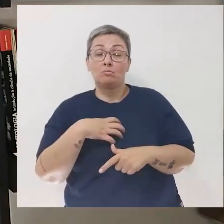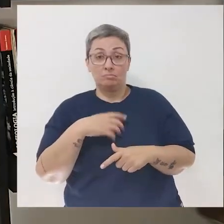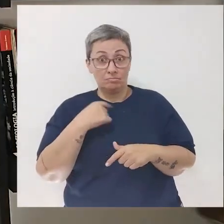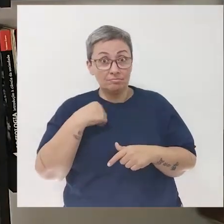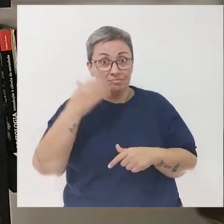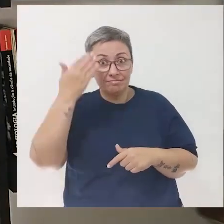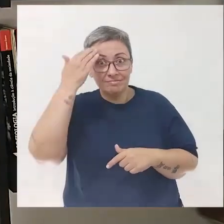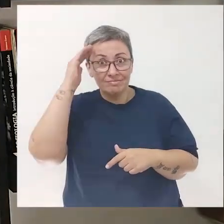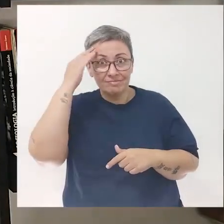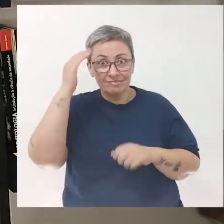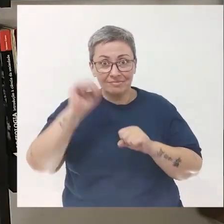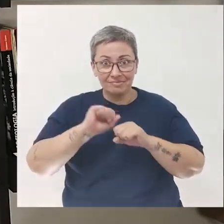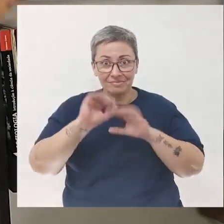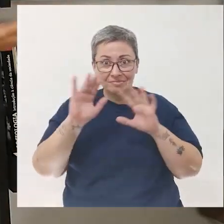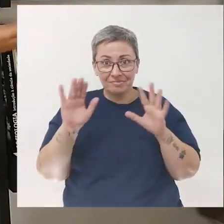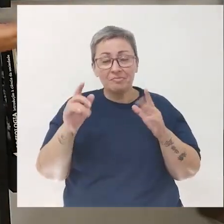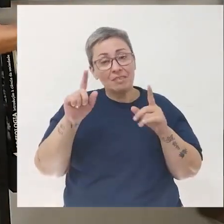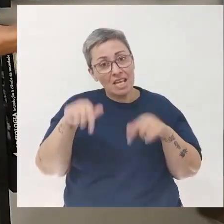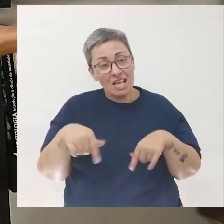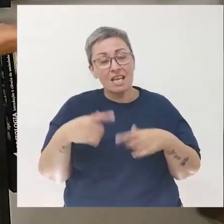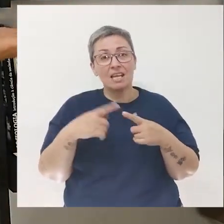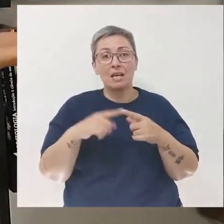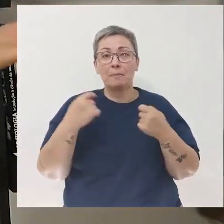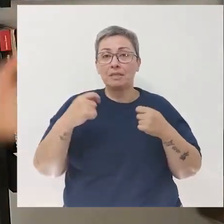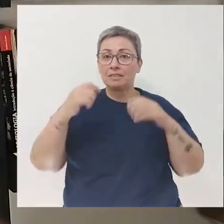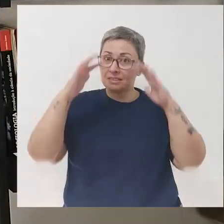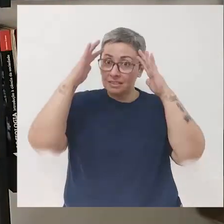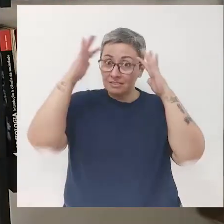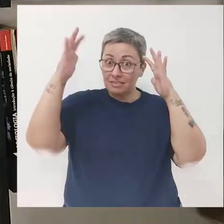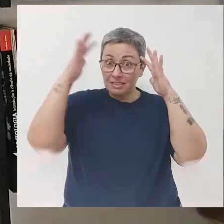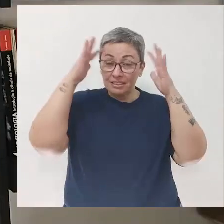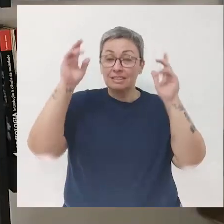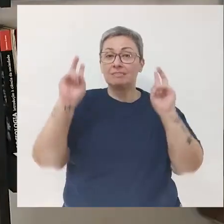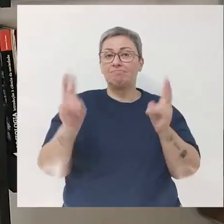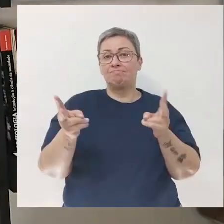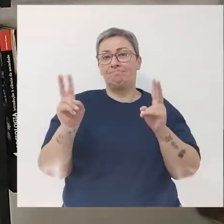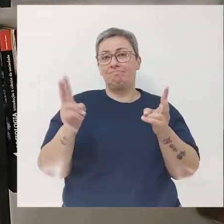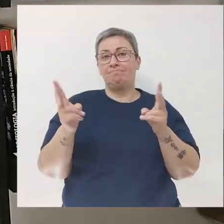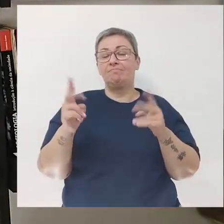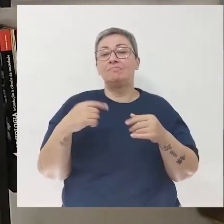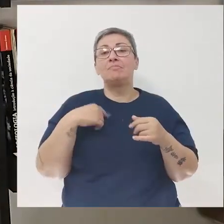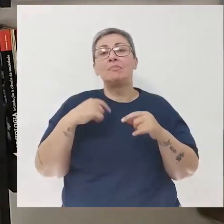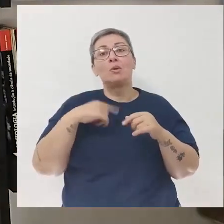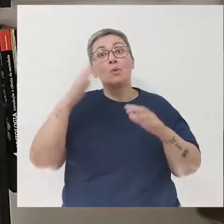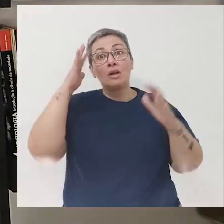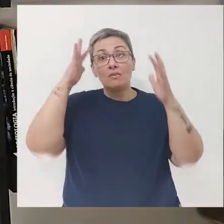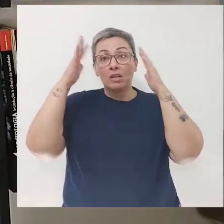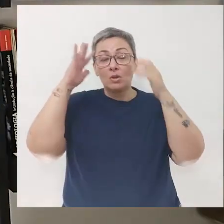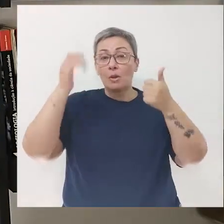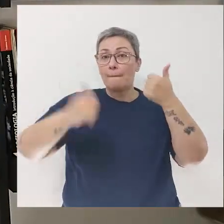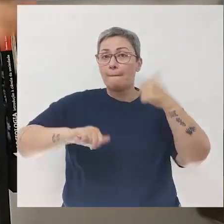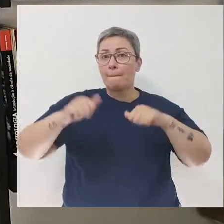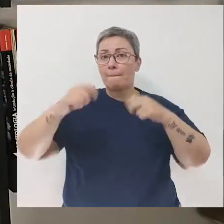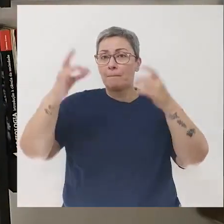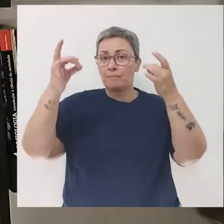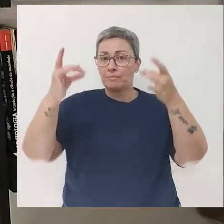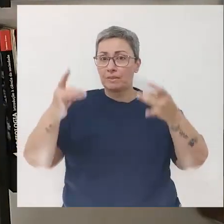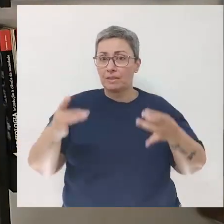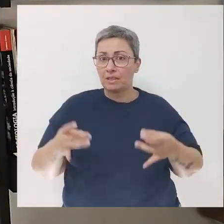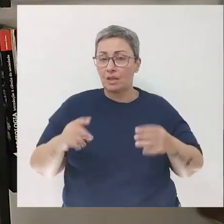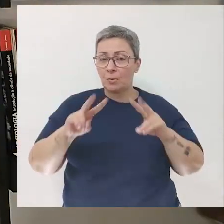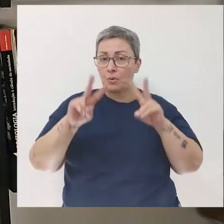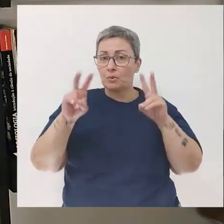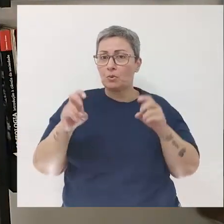Entenderam? É isso mesmo, temos que refletir sempre, né? Então, a reflexão é uma análise detalhada sobre um assunto